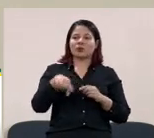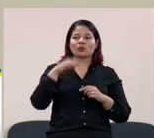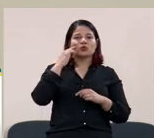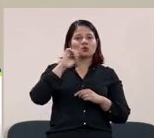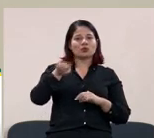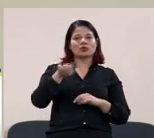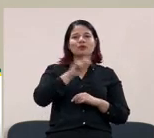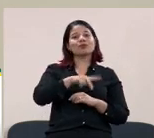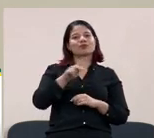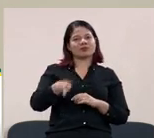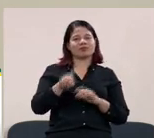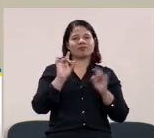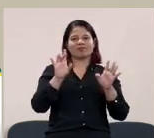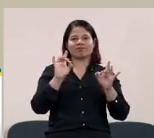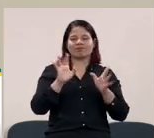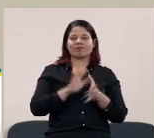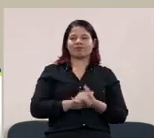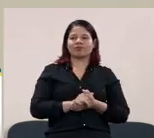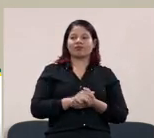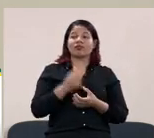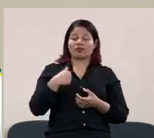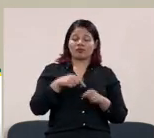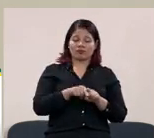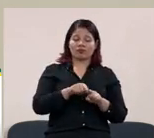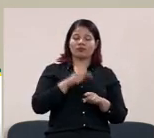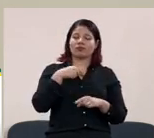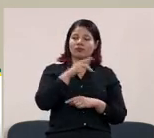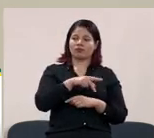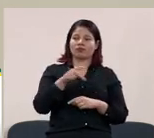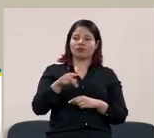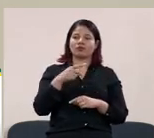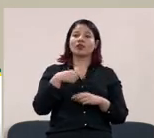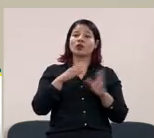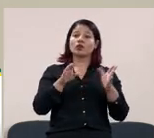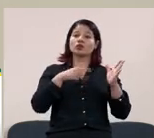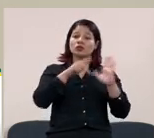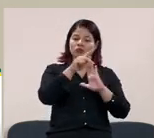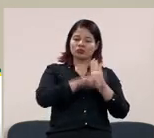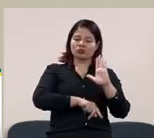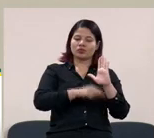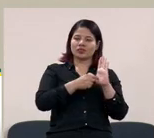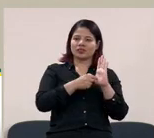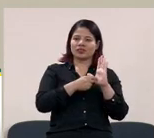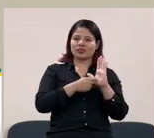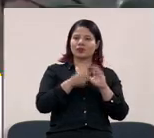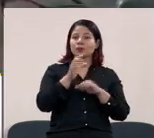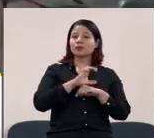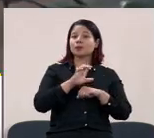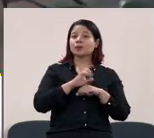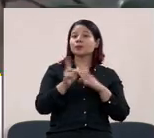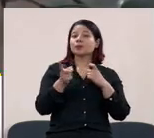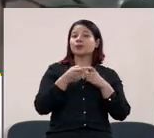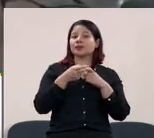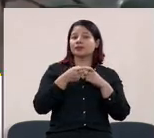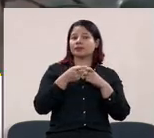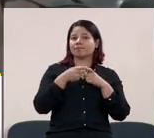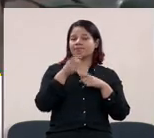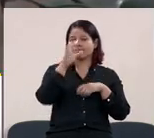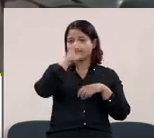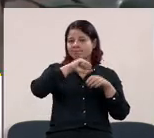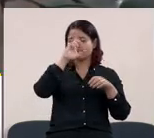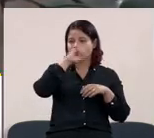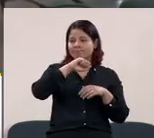Eu fiz um projeto de criação do curso de medicina, foi aprovado, a senhora sabe, o governador do Estado criou uma comissão